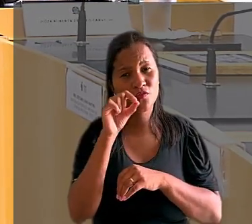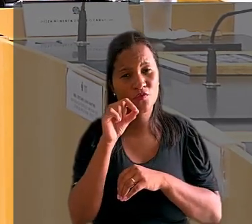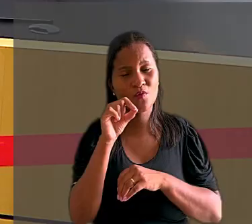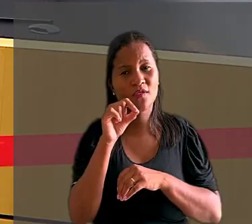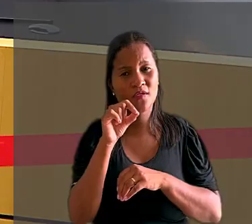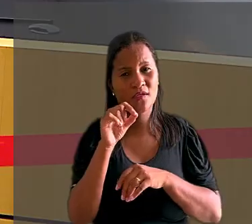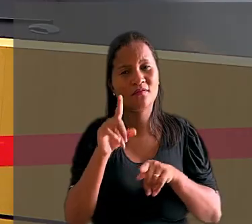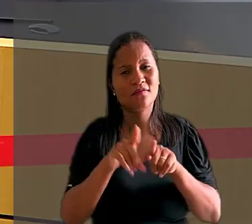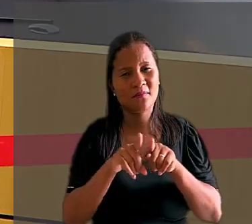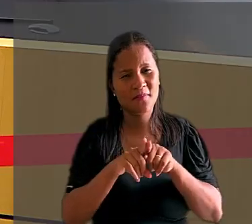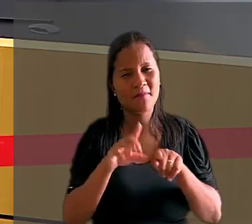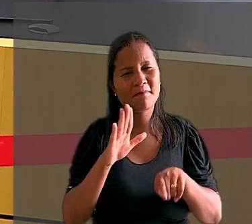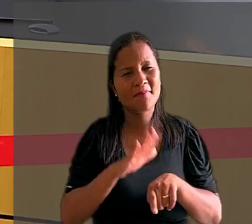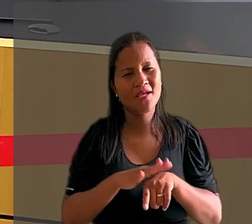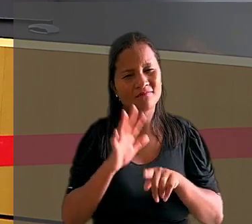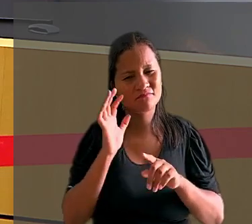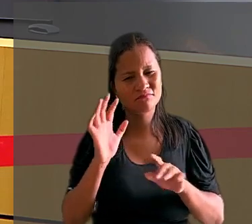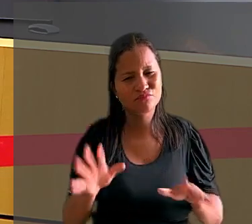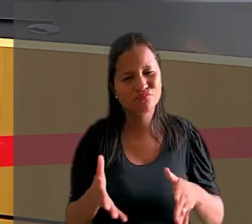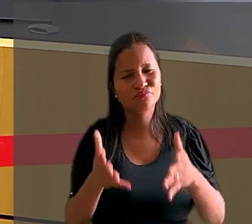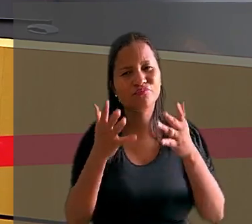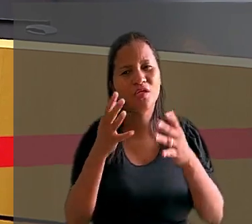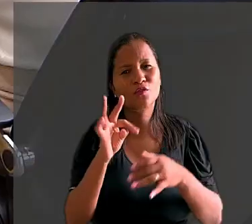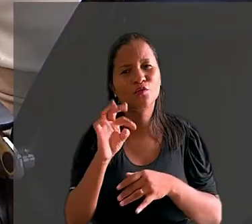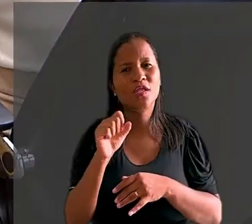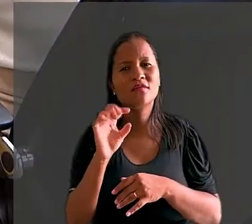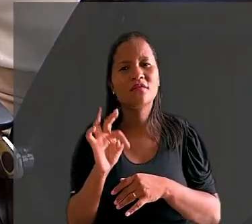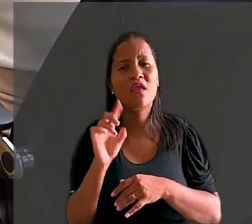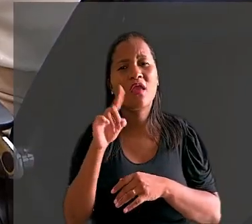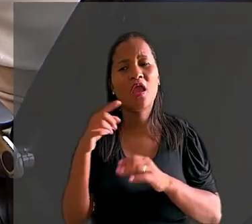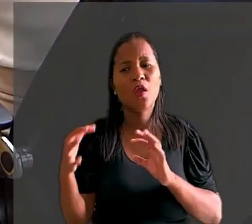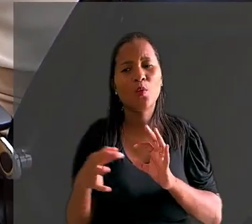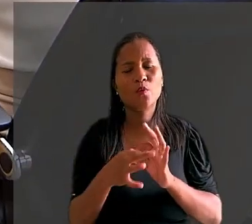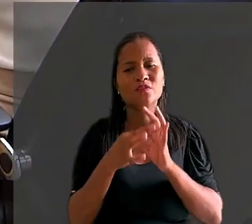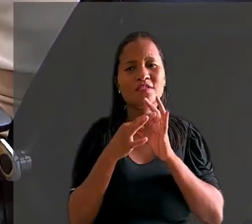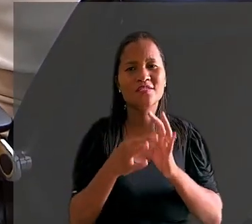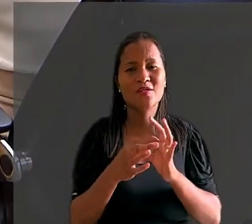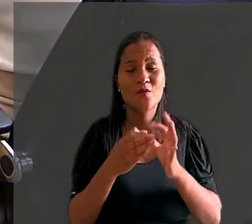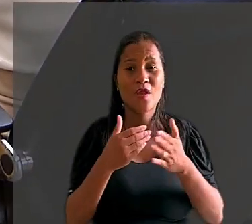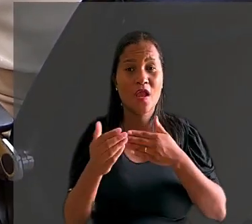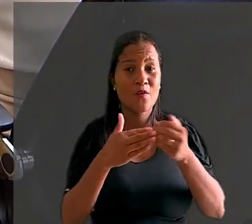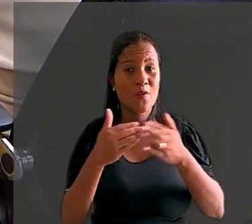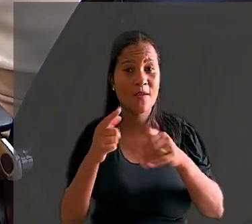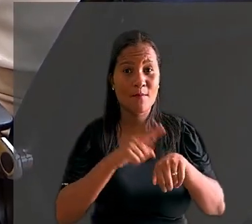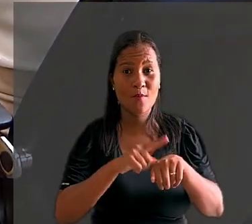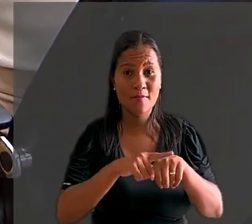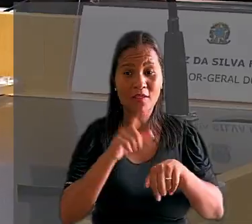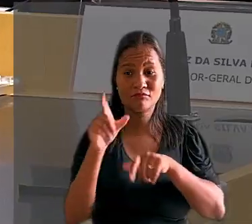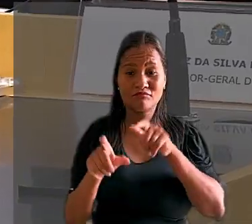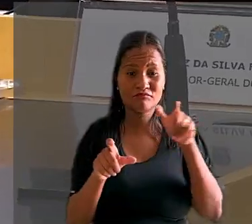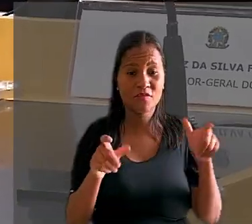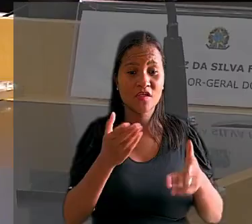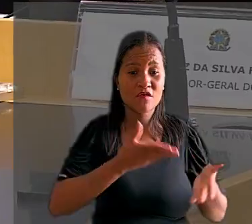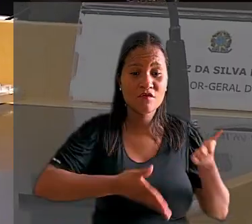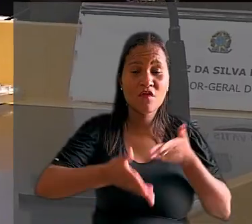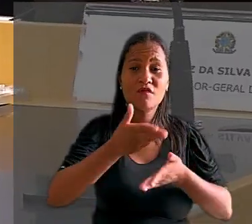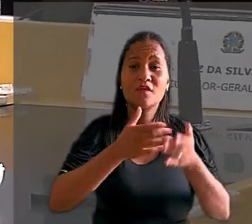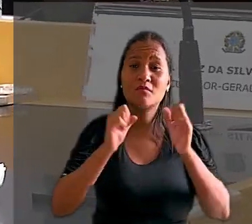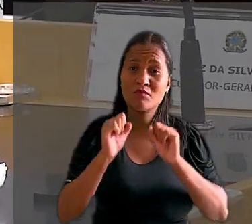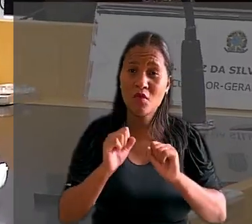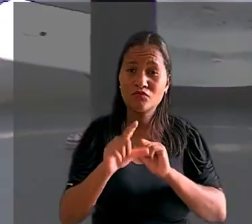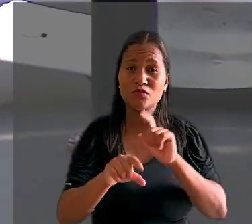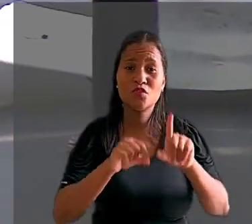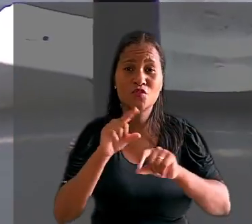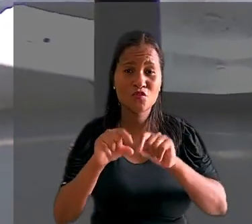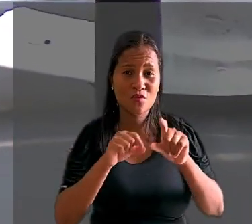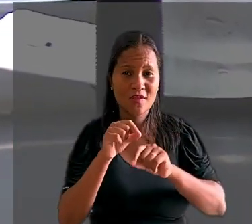mais incentivada no TST é a conciliação. A qualquer momento, os envolvidos podem decidir resolver os impasses com base no